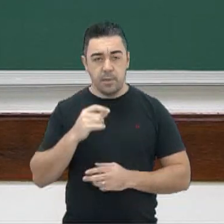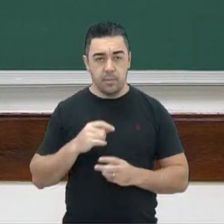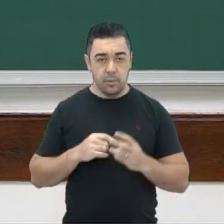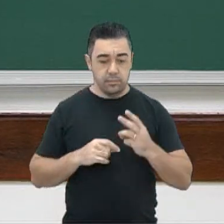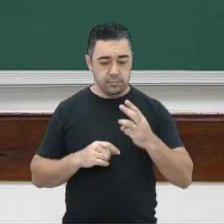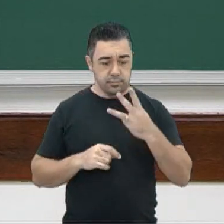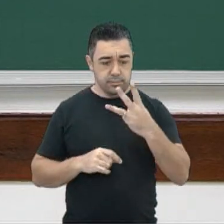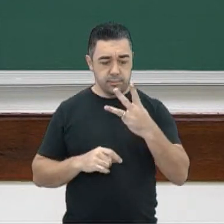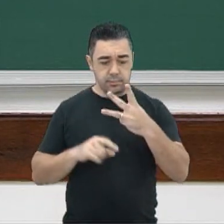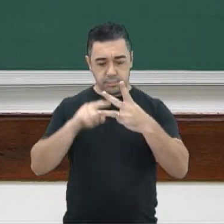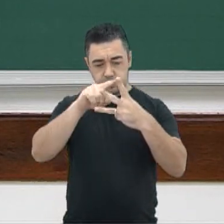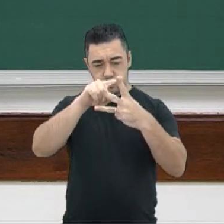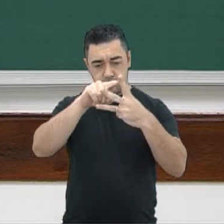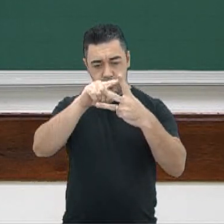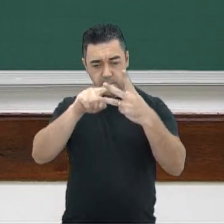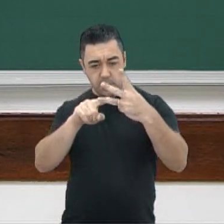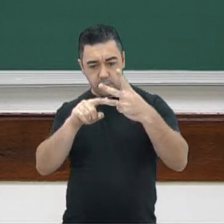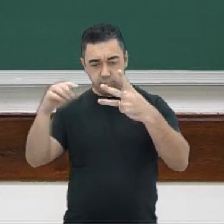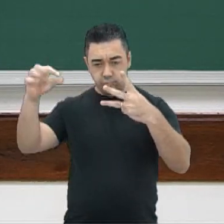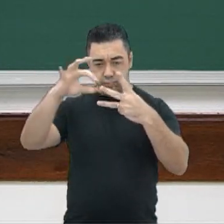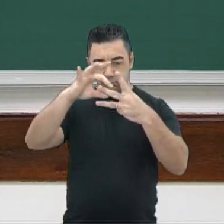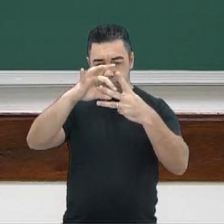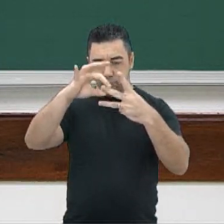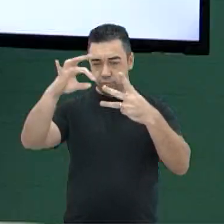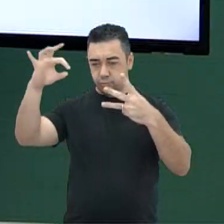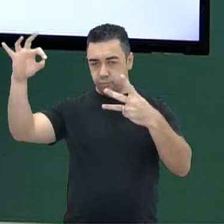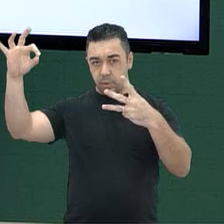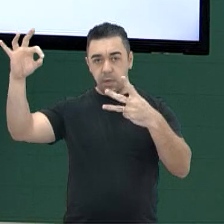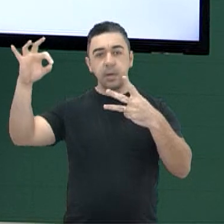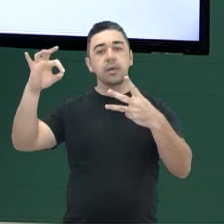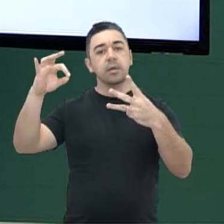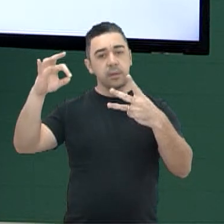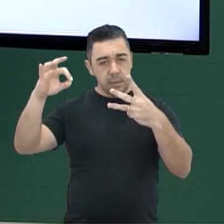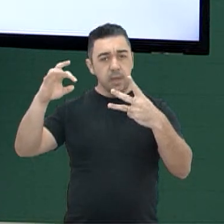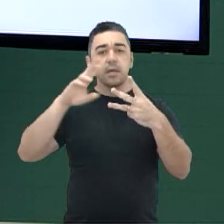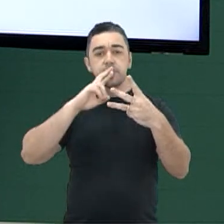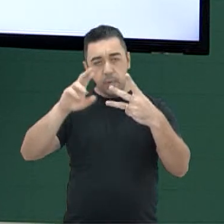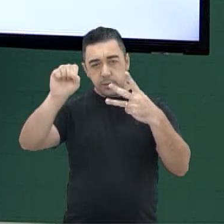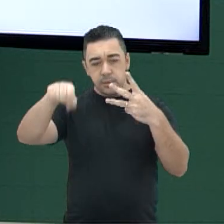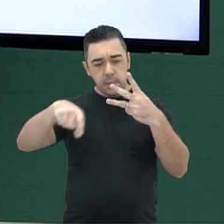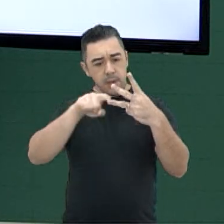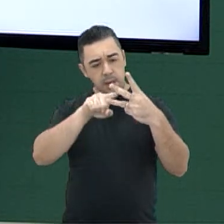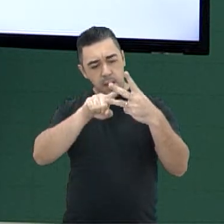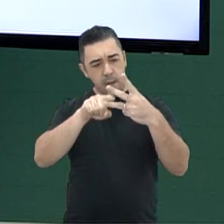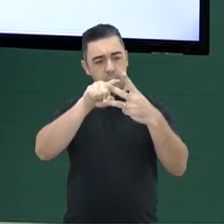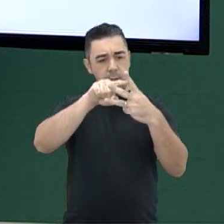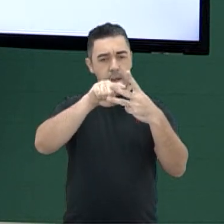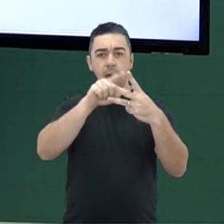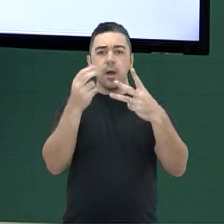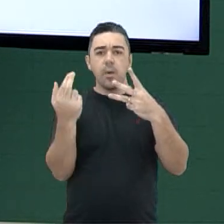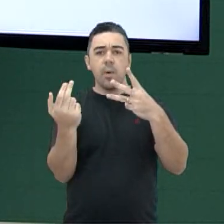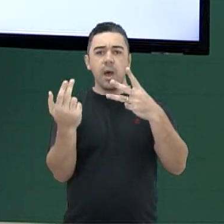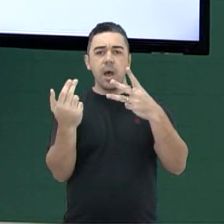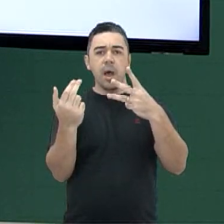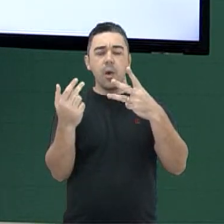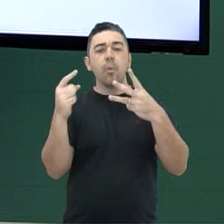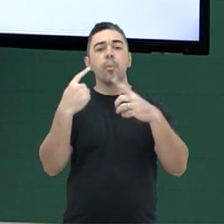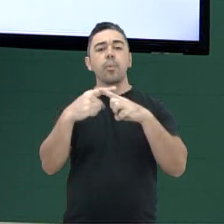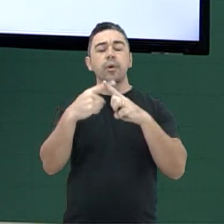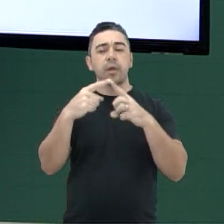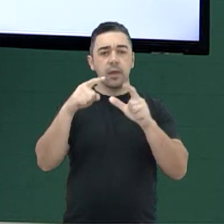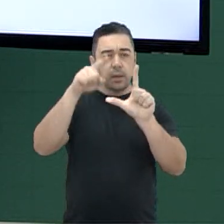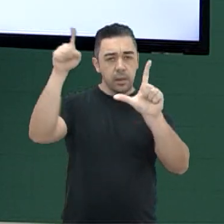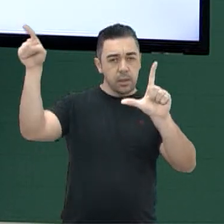nós podemos verificar que realmente a resposta vai ser sim. Se eu olhar bem para os desenhos,